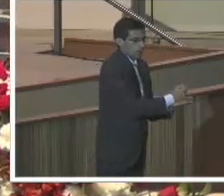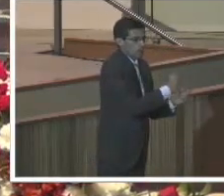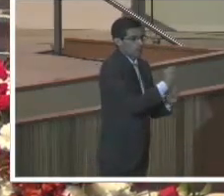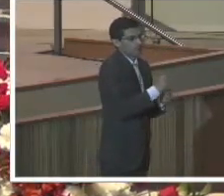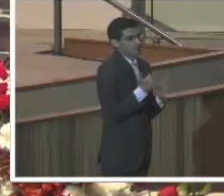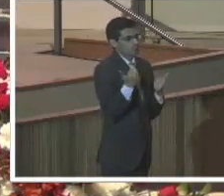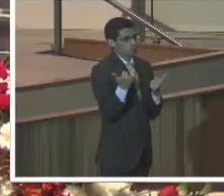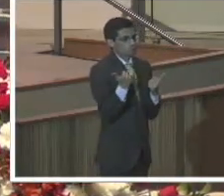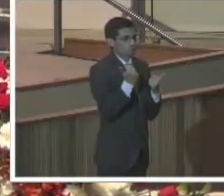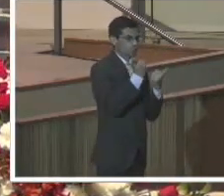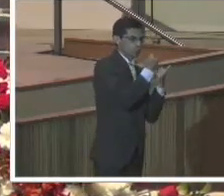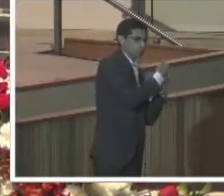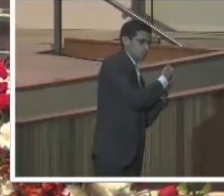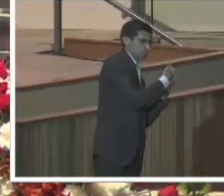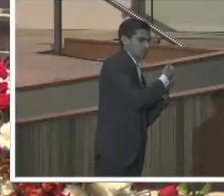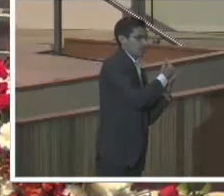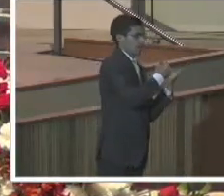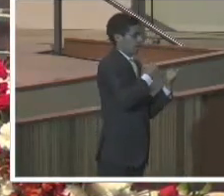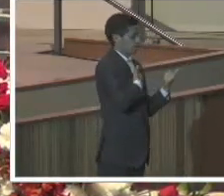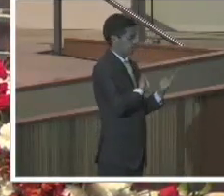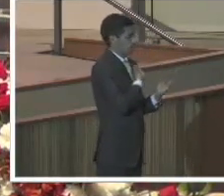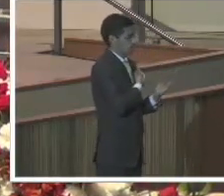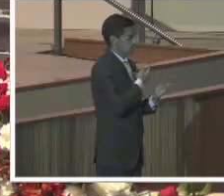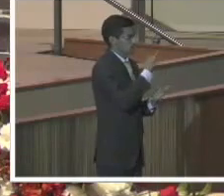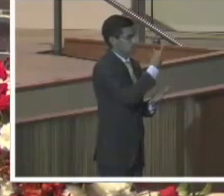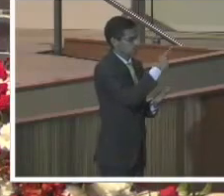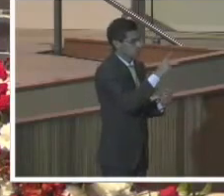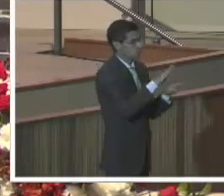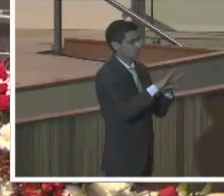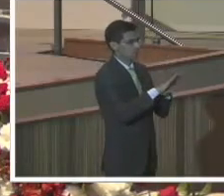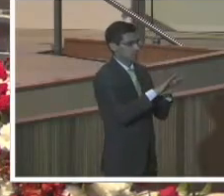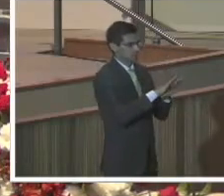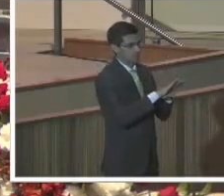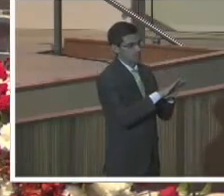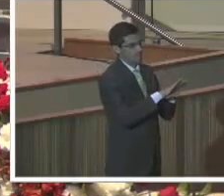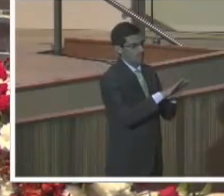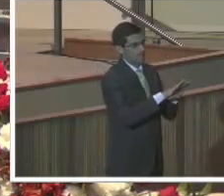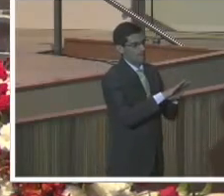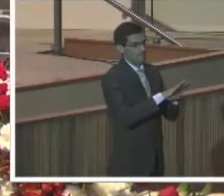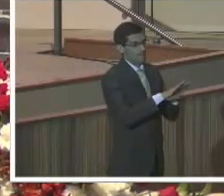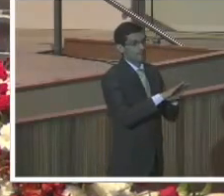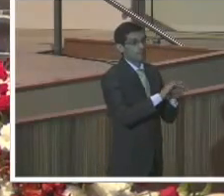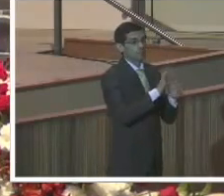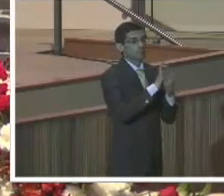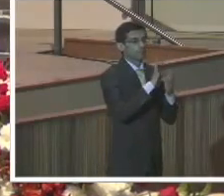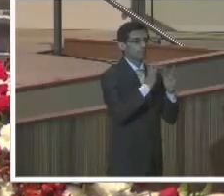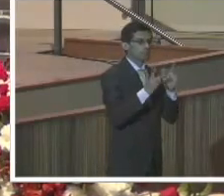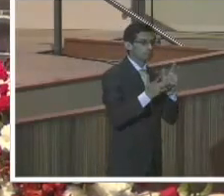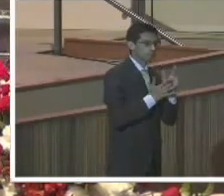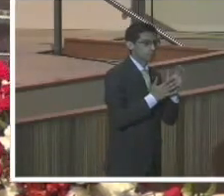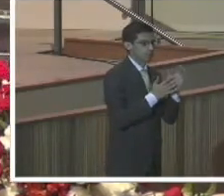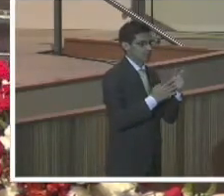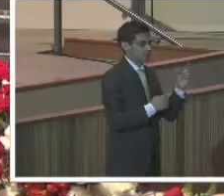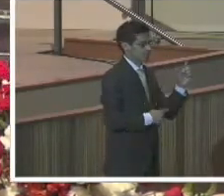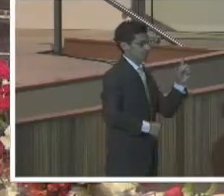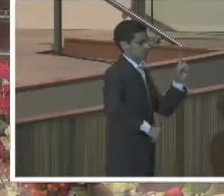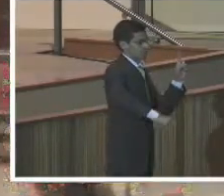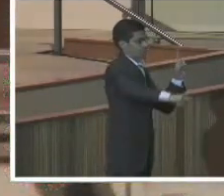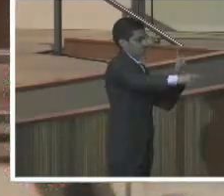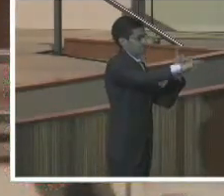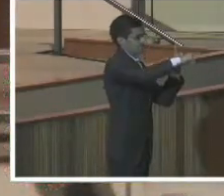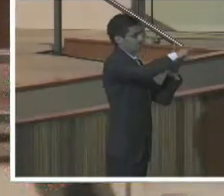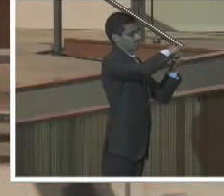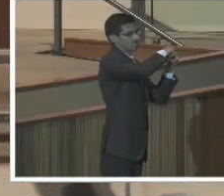tomar sobre si as nossas dores. E Ele então foi